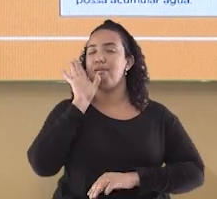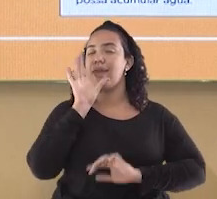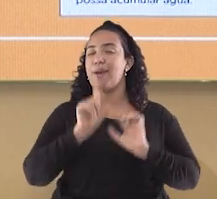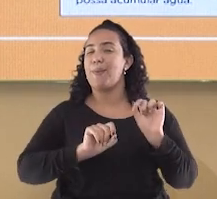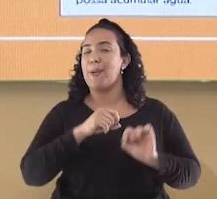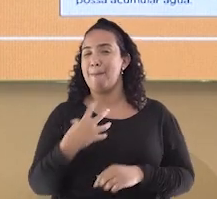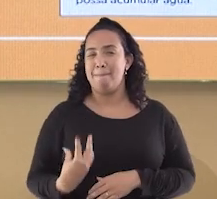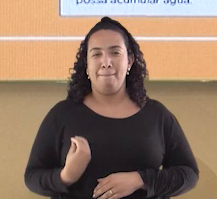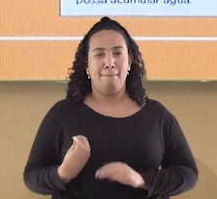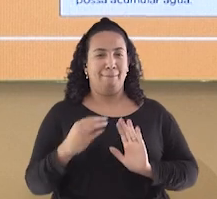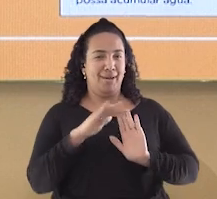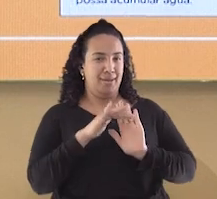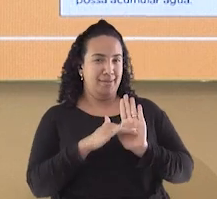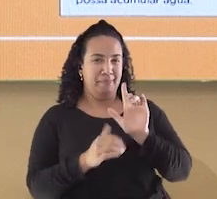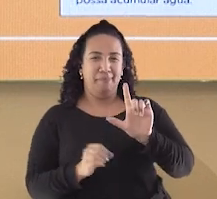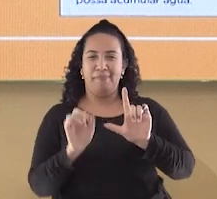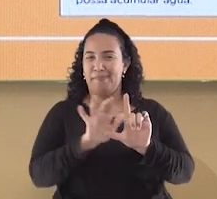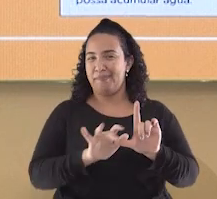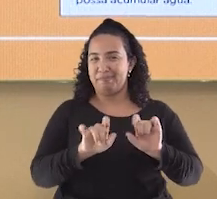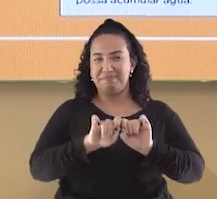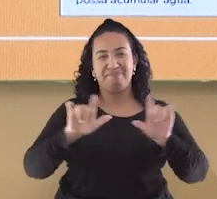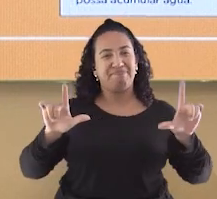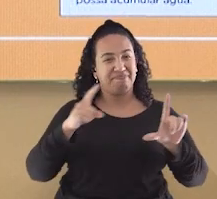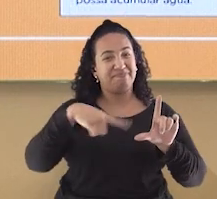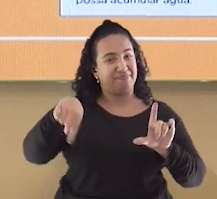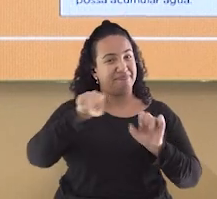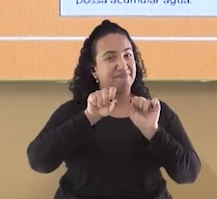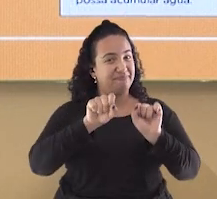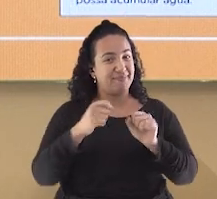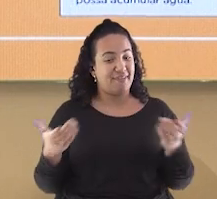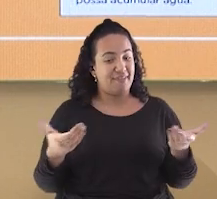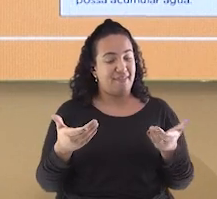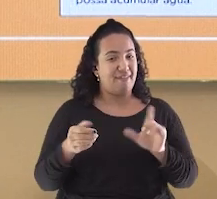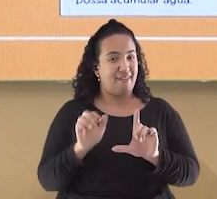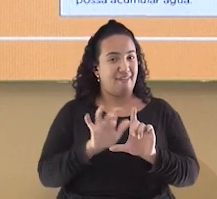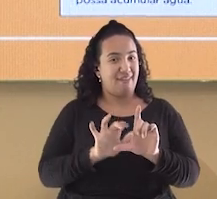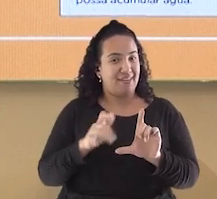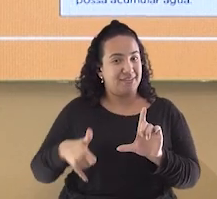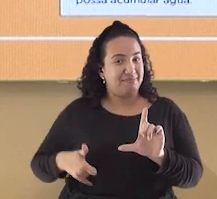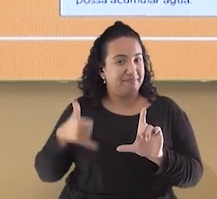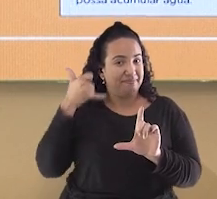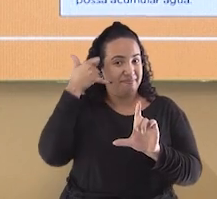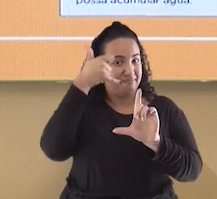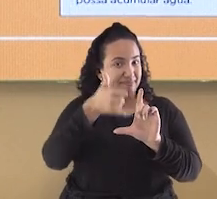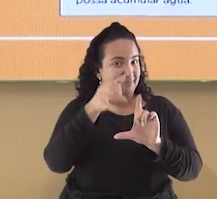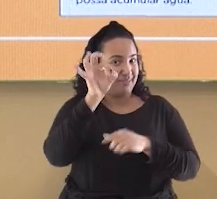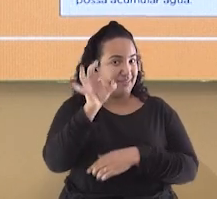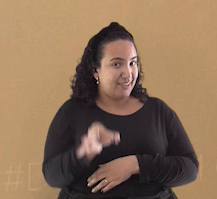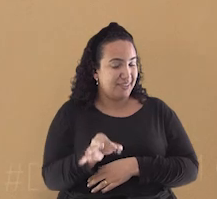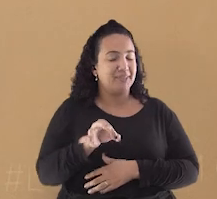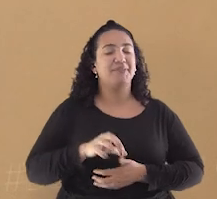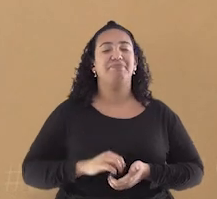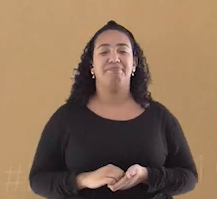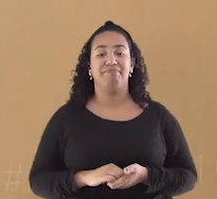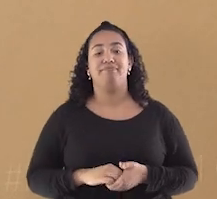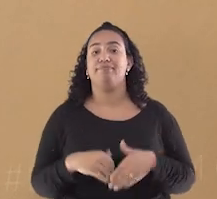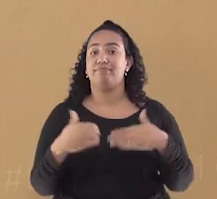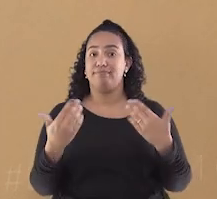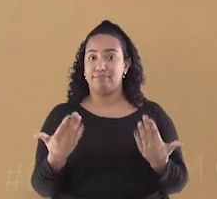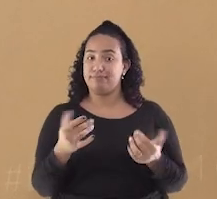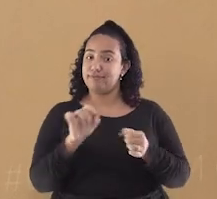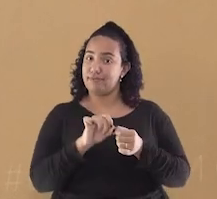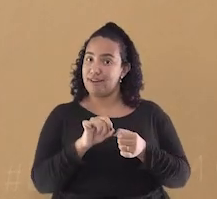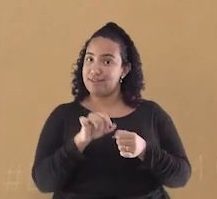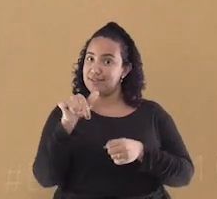isso apontando a câmera do seu celular para ele, certo? Então, faça isso e marque presença com a gente. E outra mudança